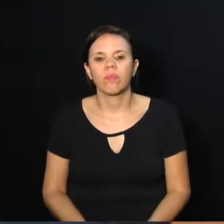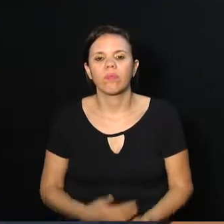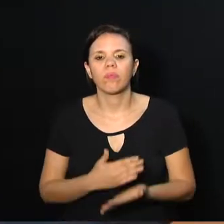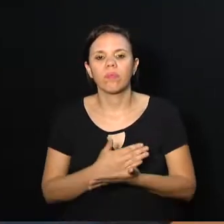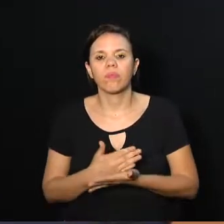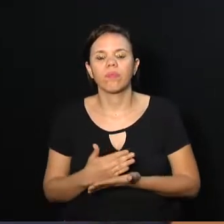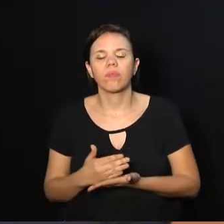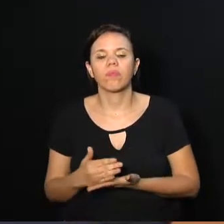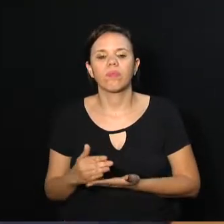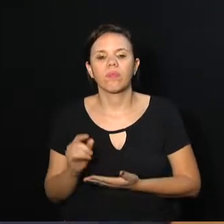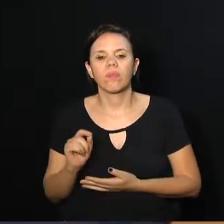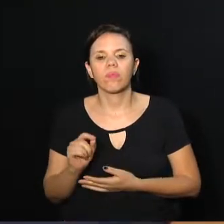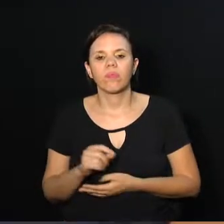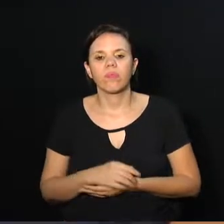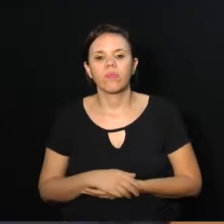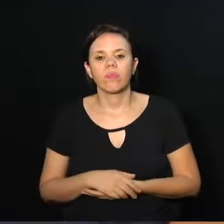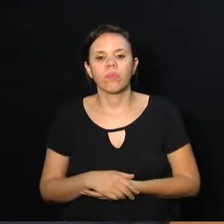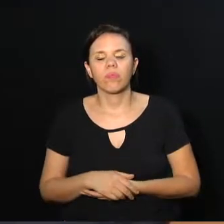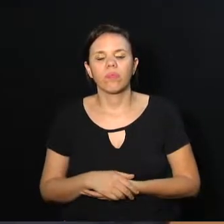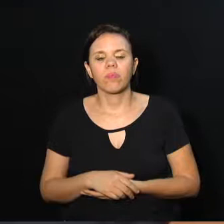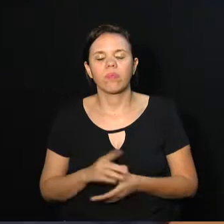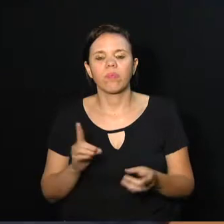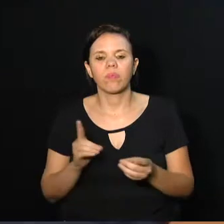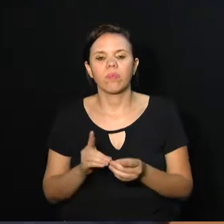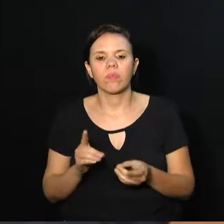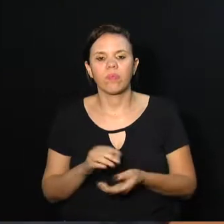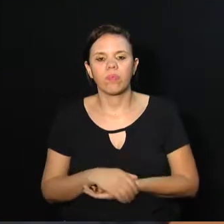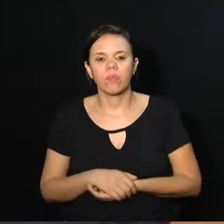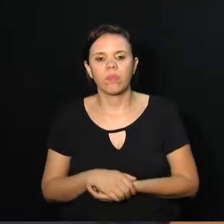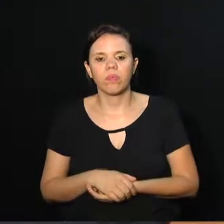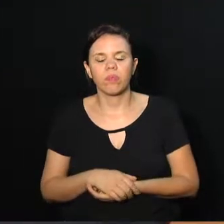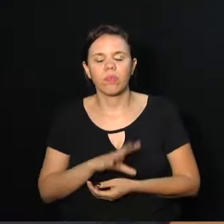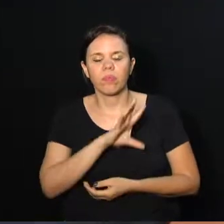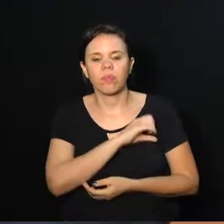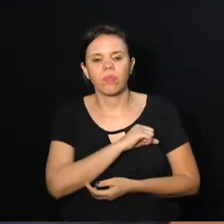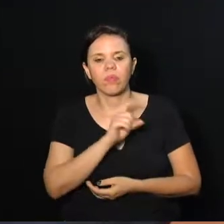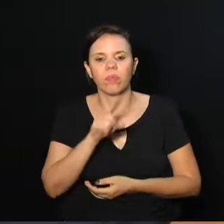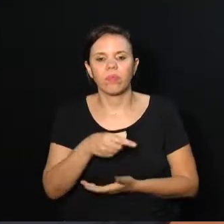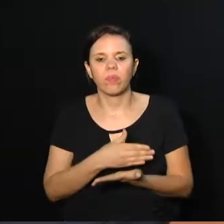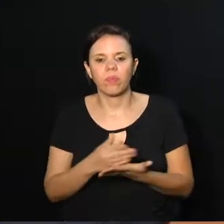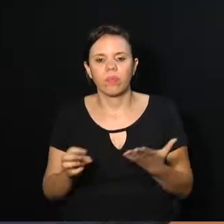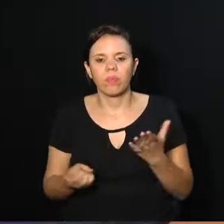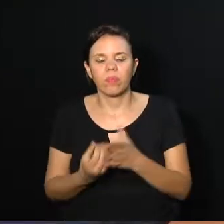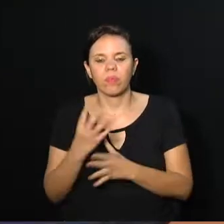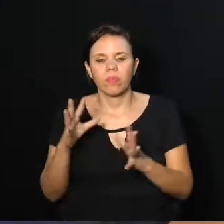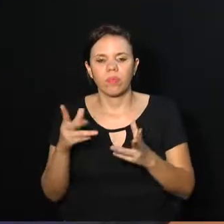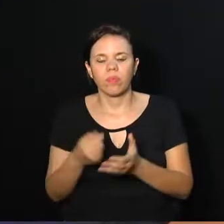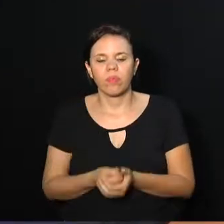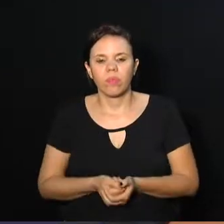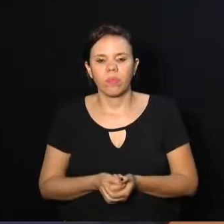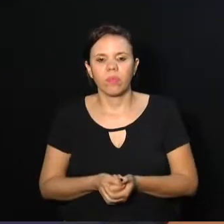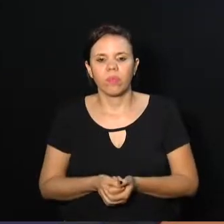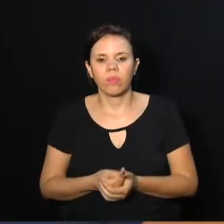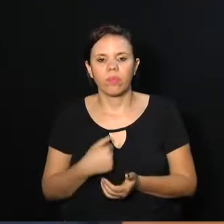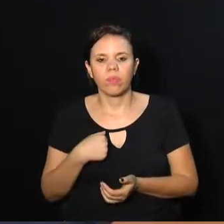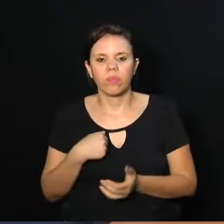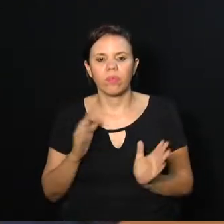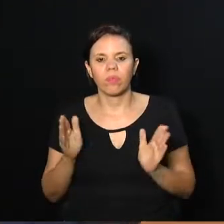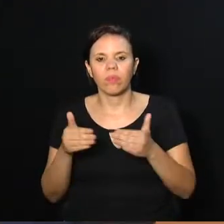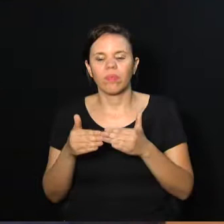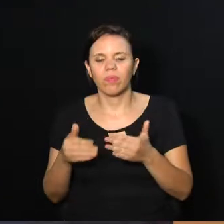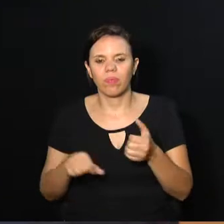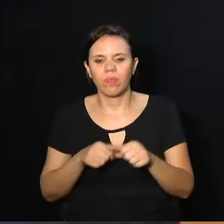começar ser atendida assim com amor, que eu acho que aí começa tudo. Mas eu tô mudando todo o foco aqui,